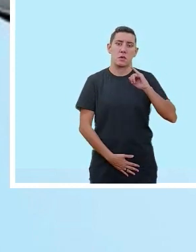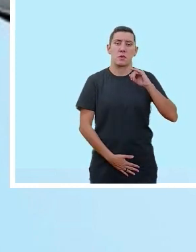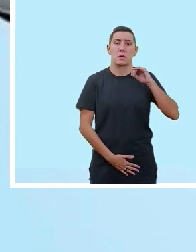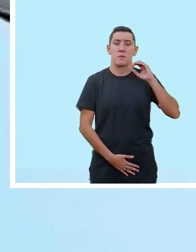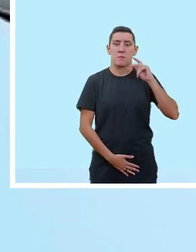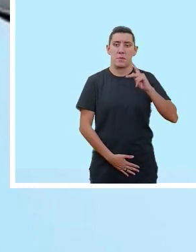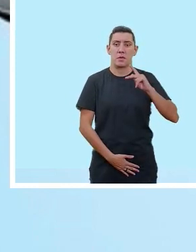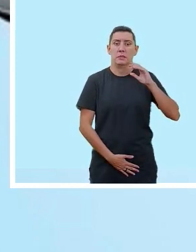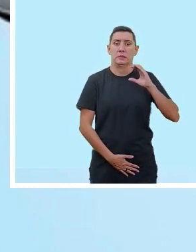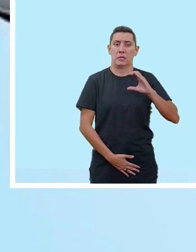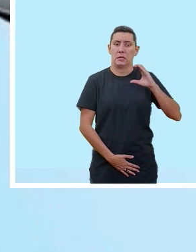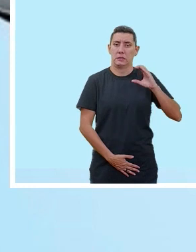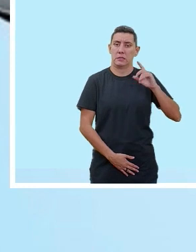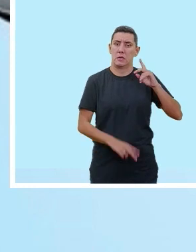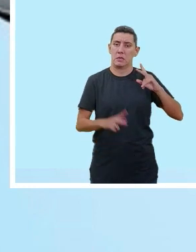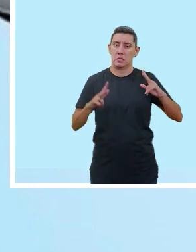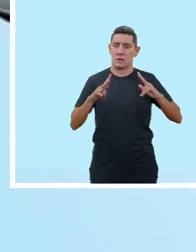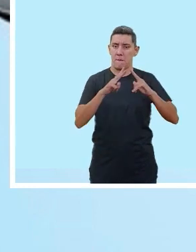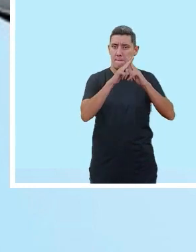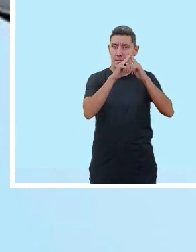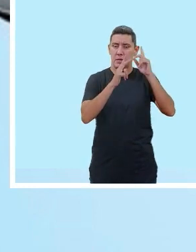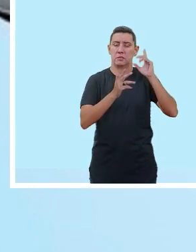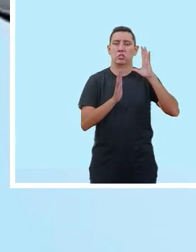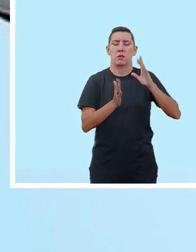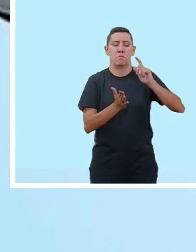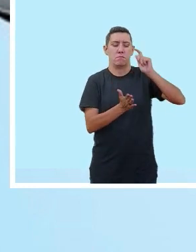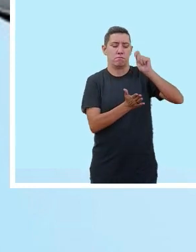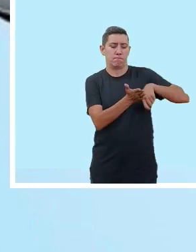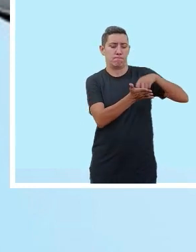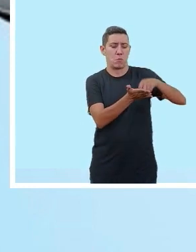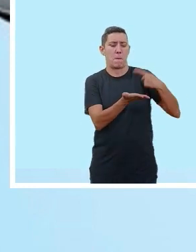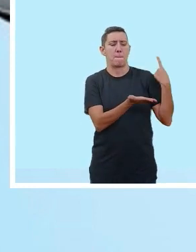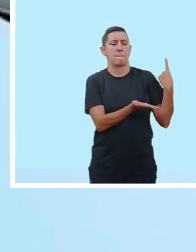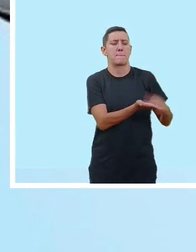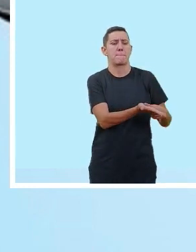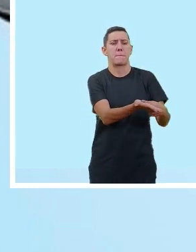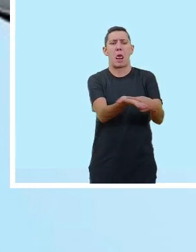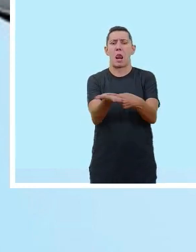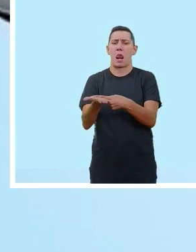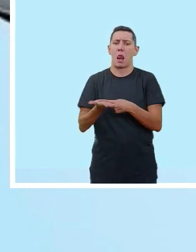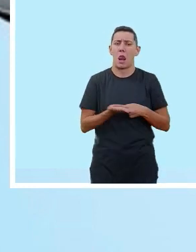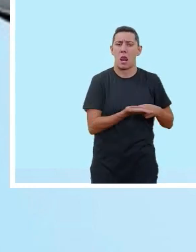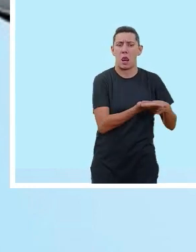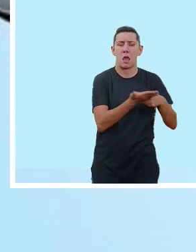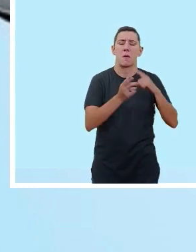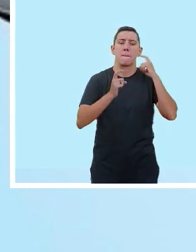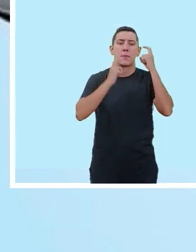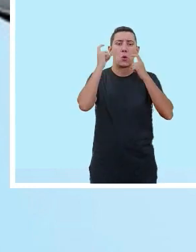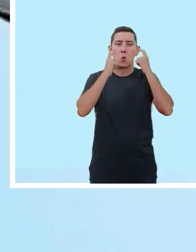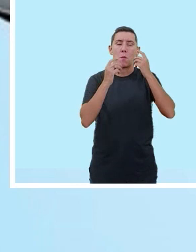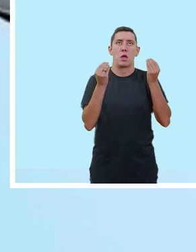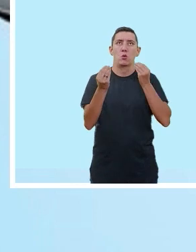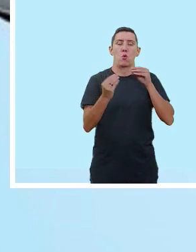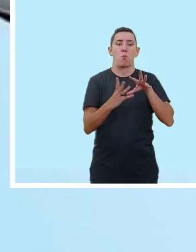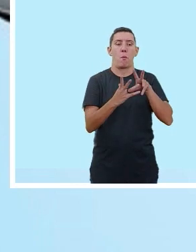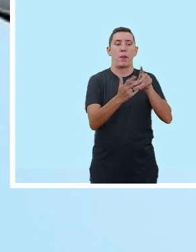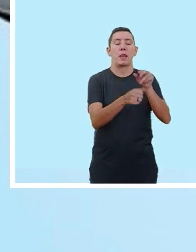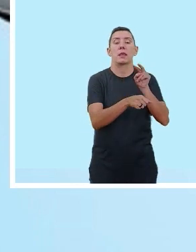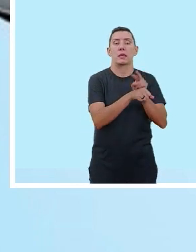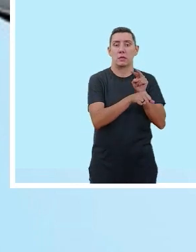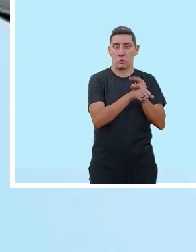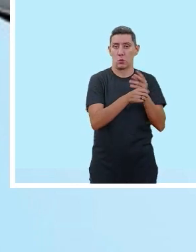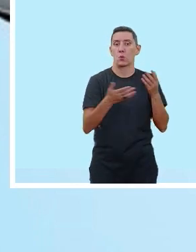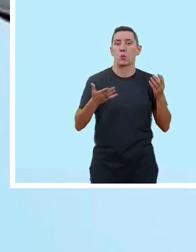é o painel global de mudança climática, né? Então, já